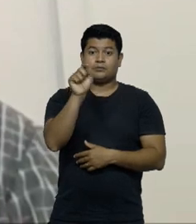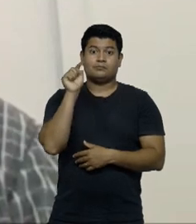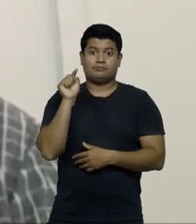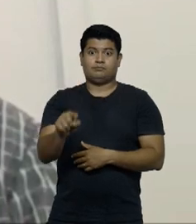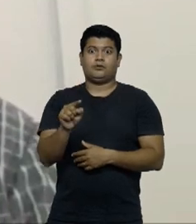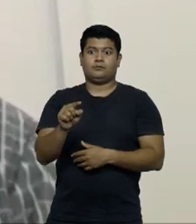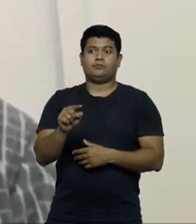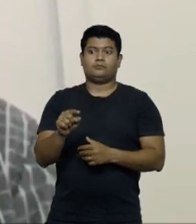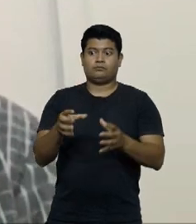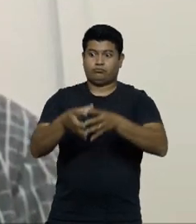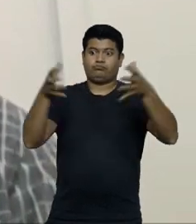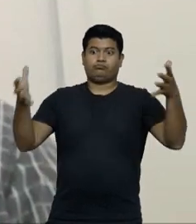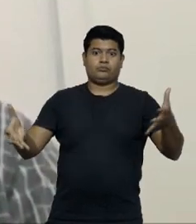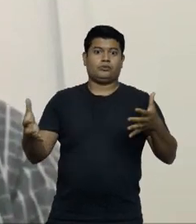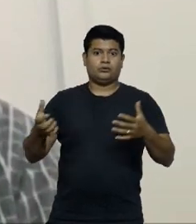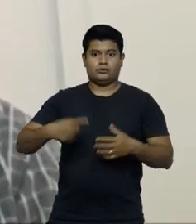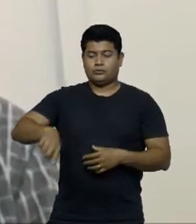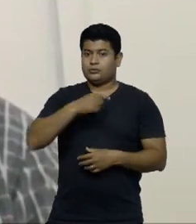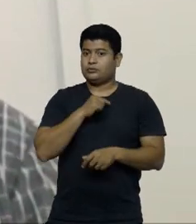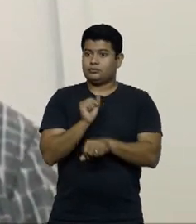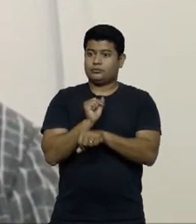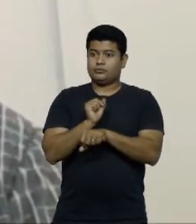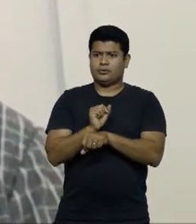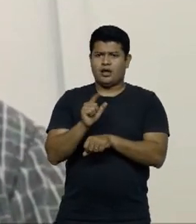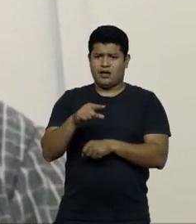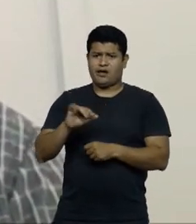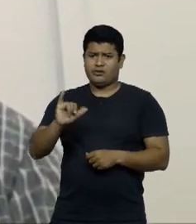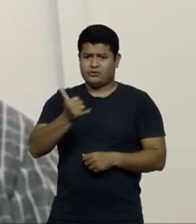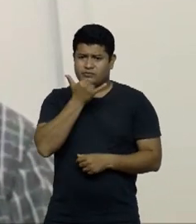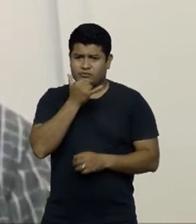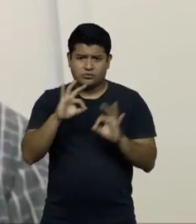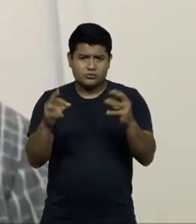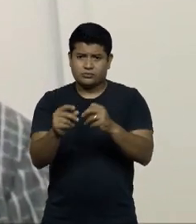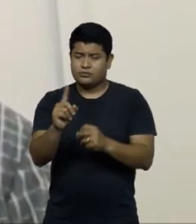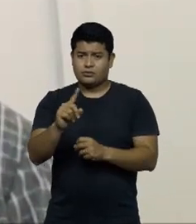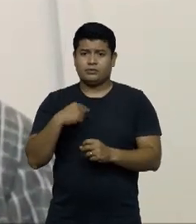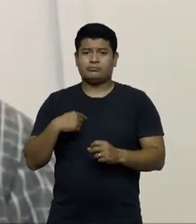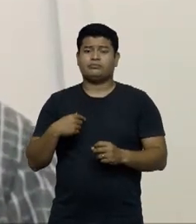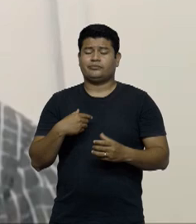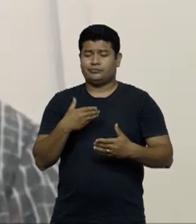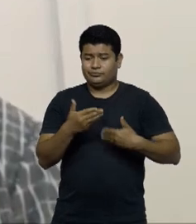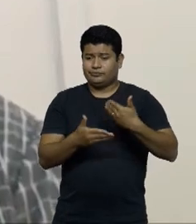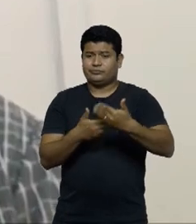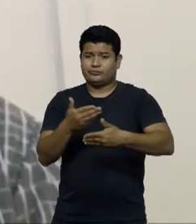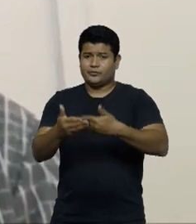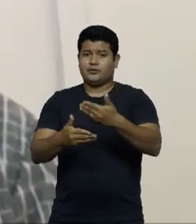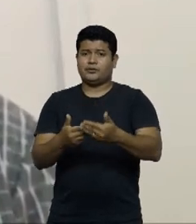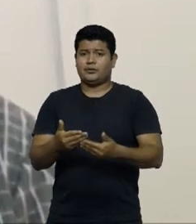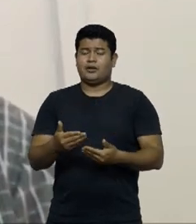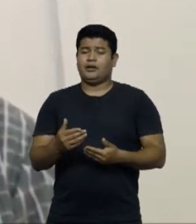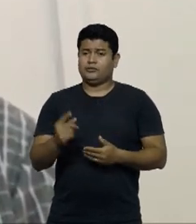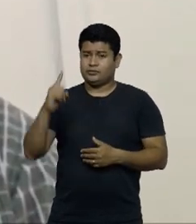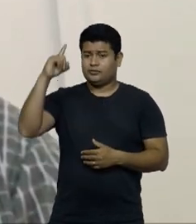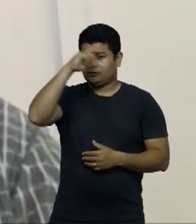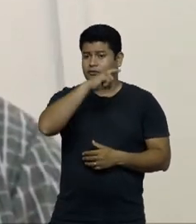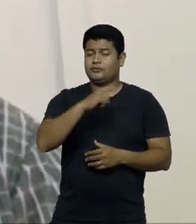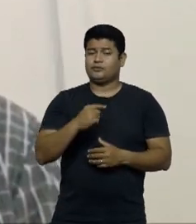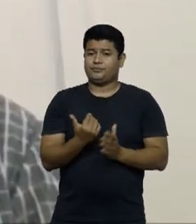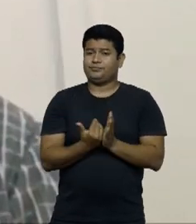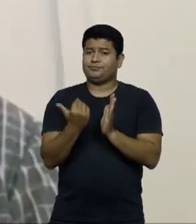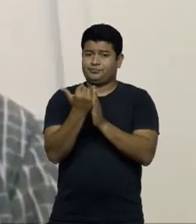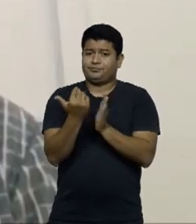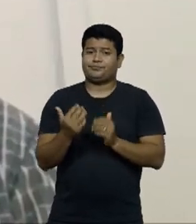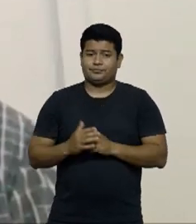realmente estava esperando e claro que estão justifica mas isso acaba tornando o processo um pouco mais complicado então é